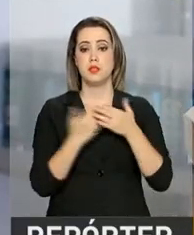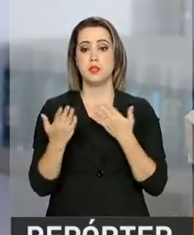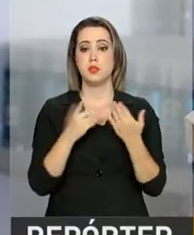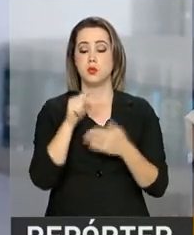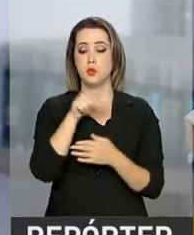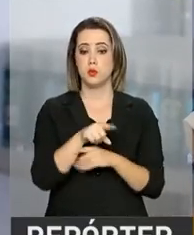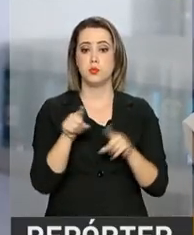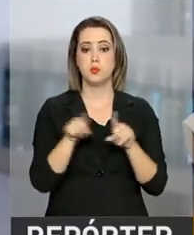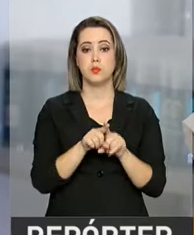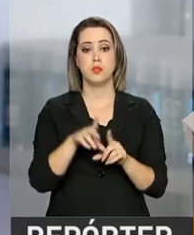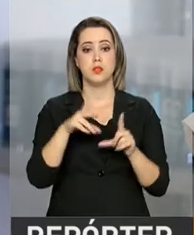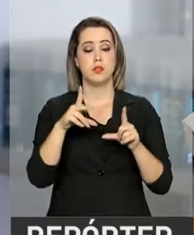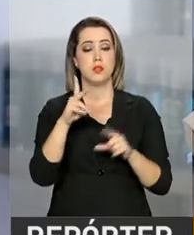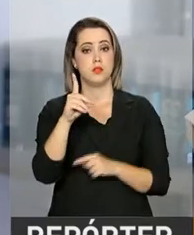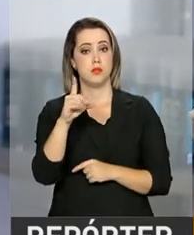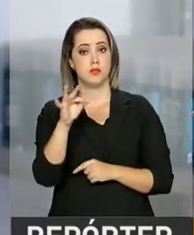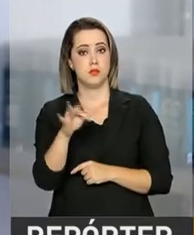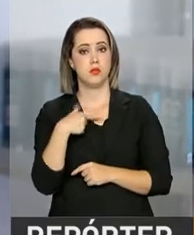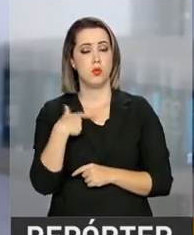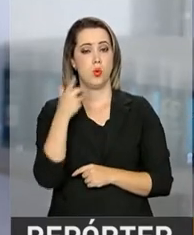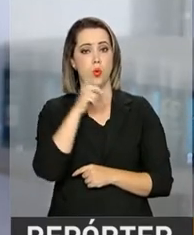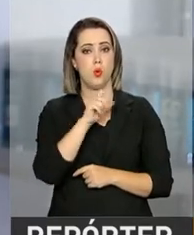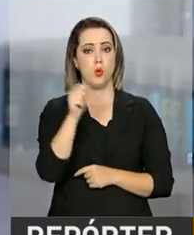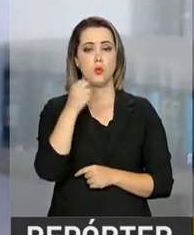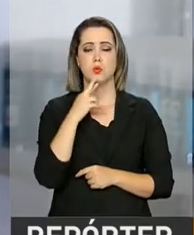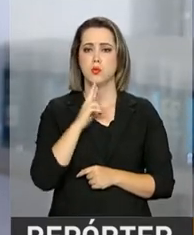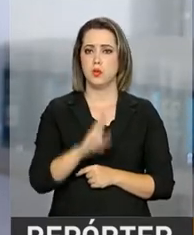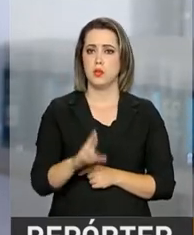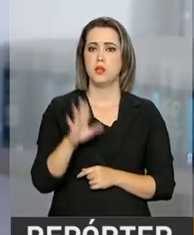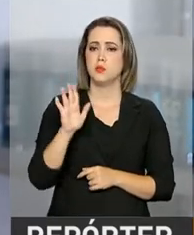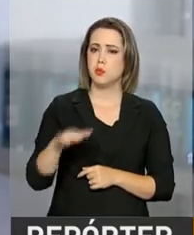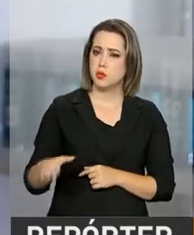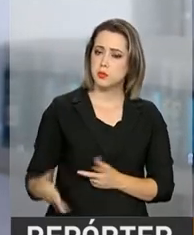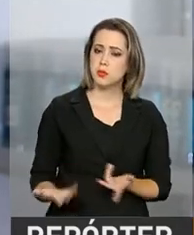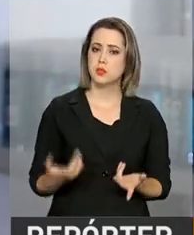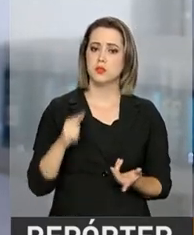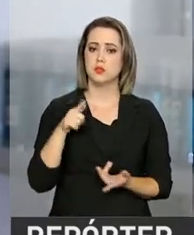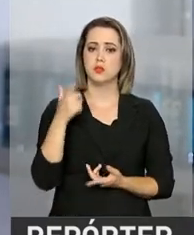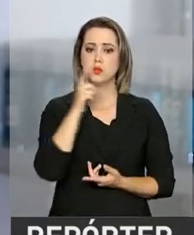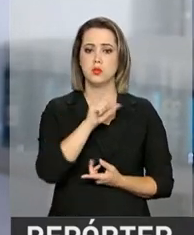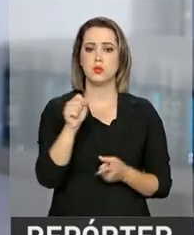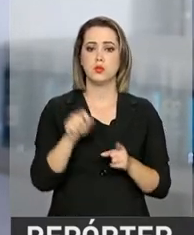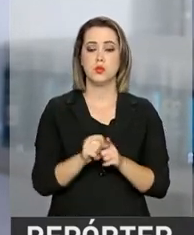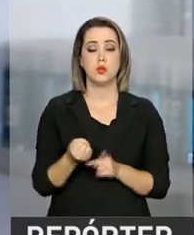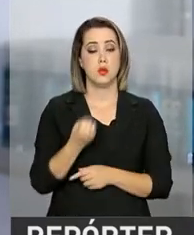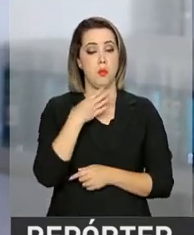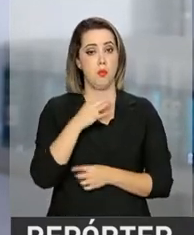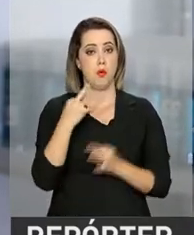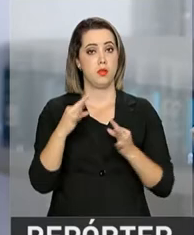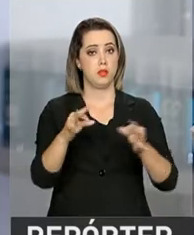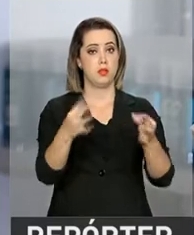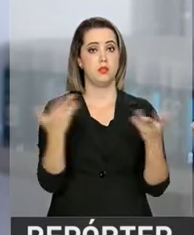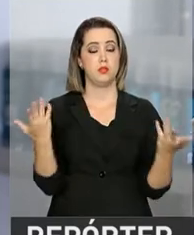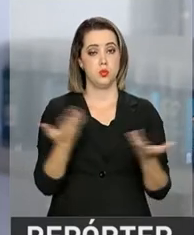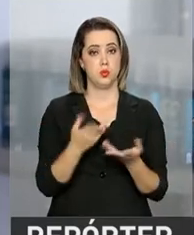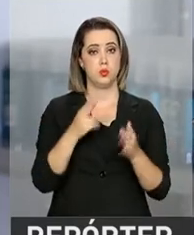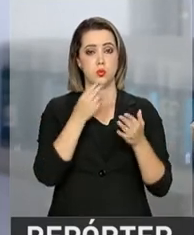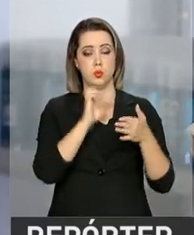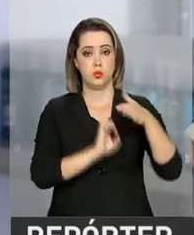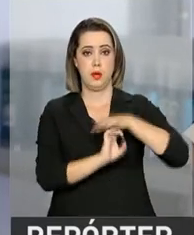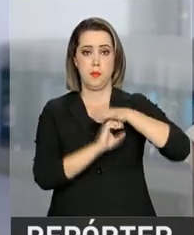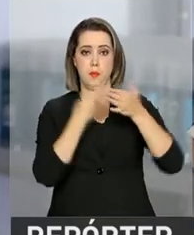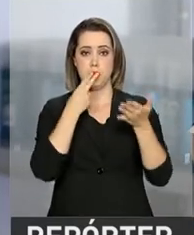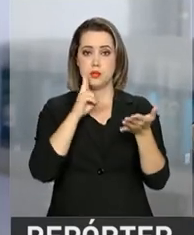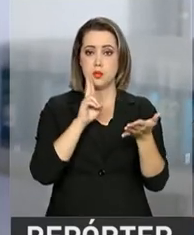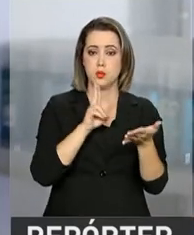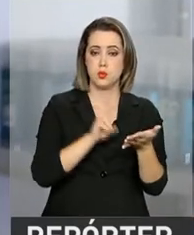distrito federal tenham acesso a uma solução logística mais barata e de alta tecnologia os correios oferecem o serviço de